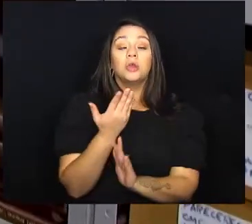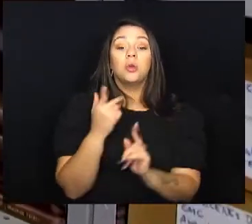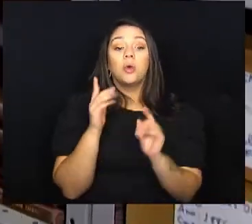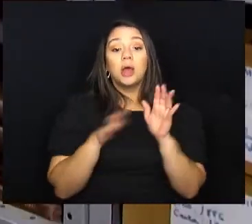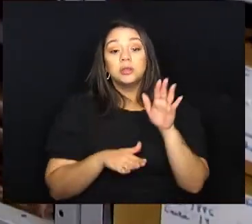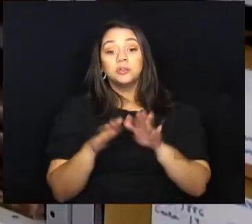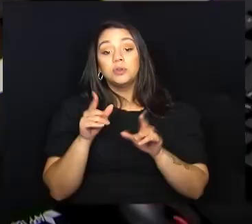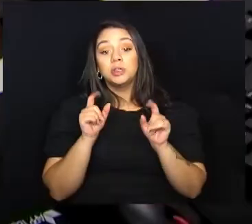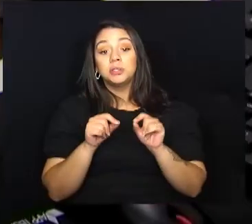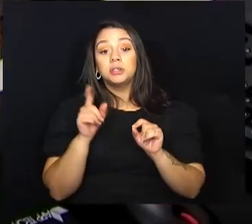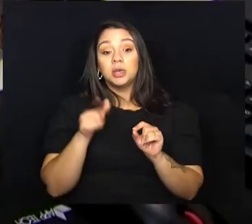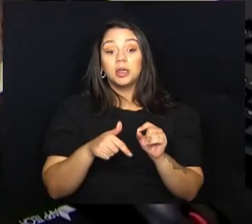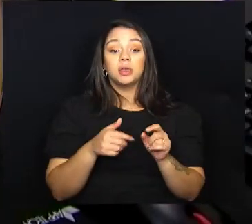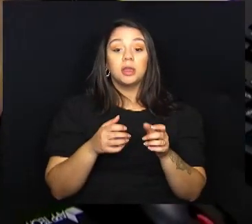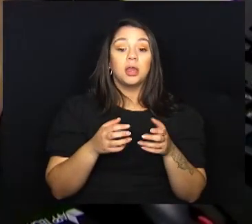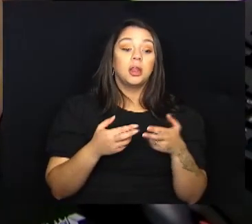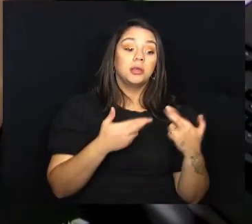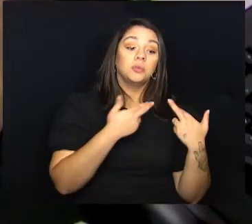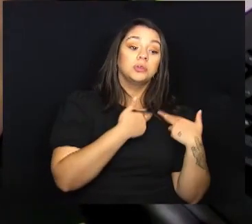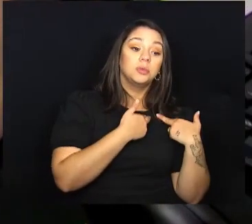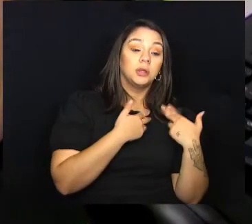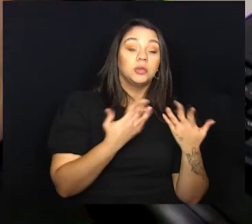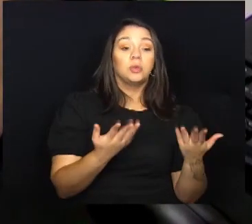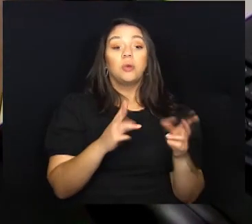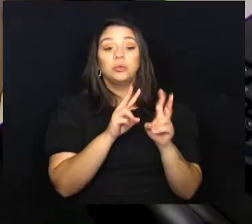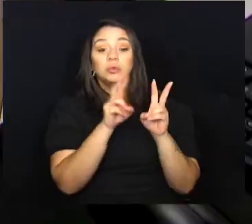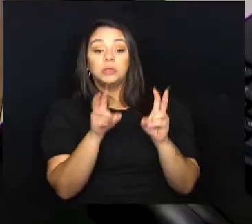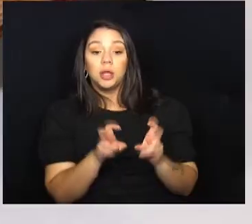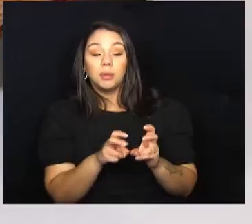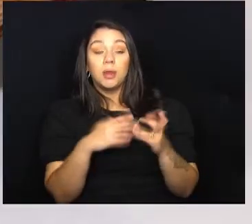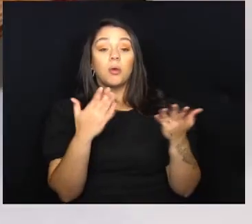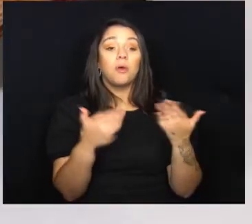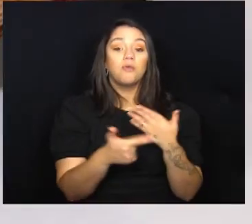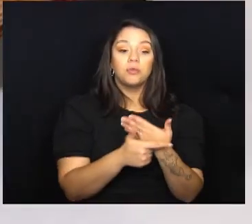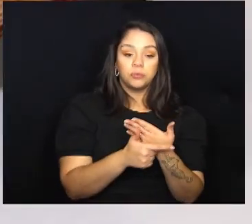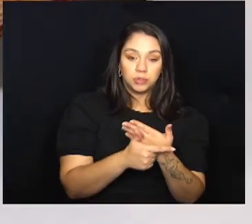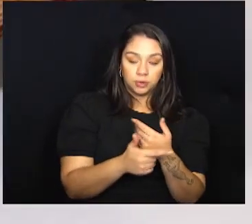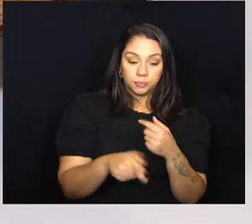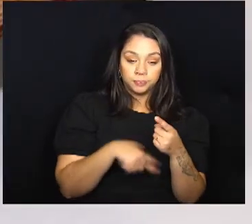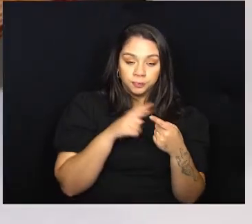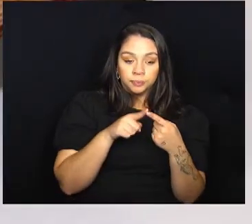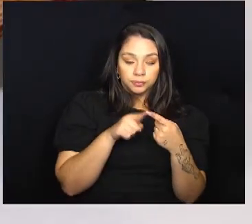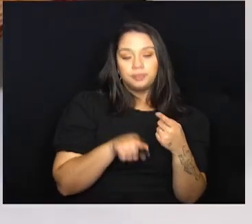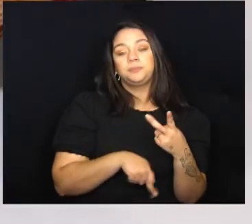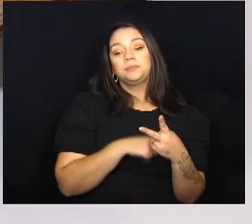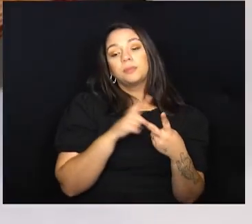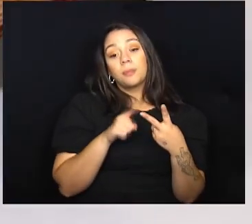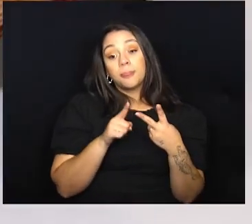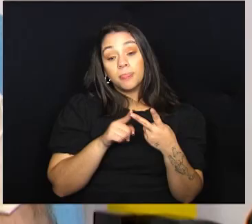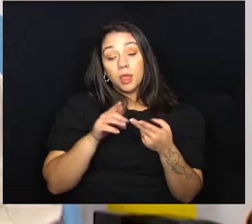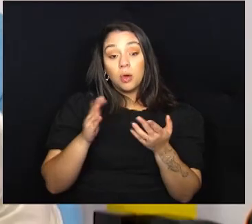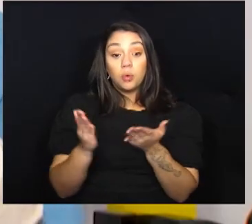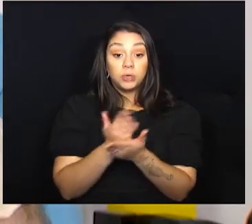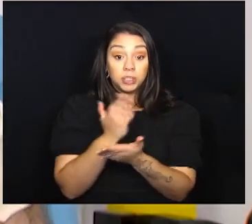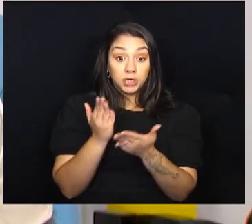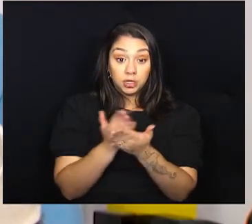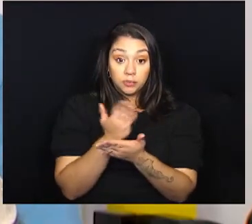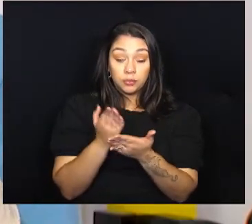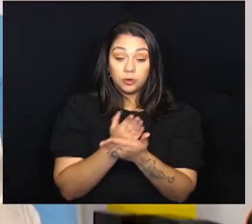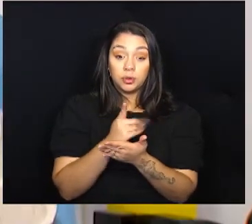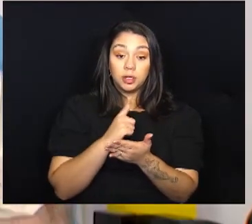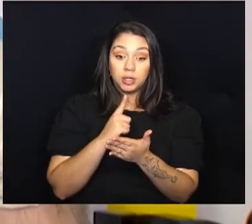quem eram dirigidos, quais eram os assuntos, quais eram as funções. Os livros de registro têm 2 fases um pouco